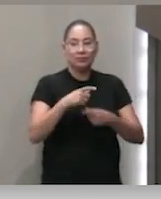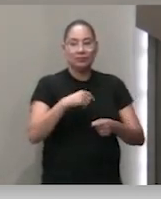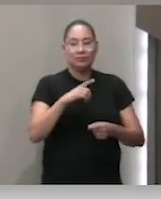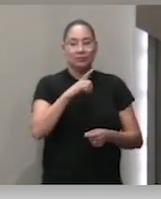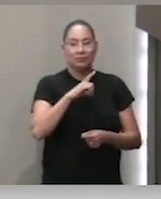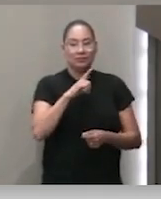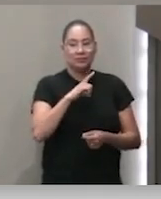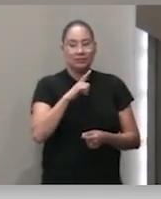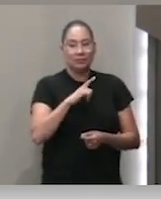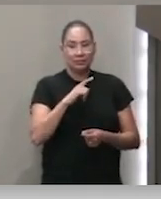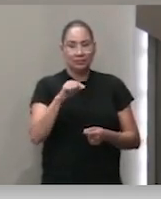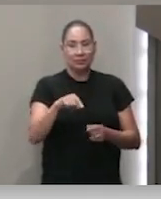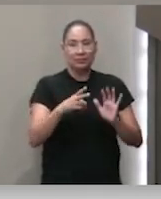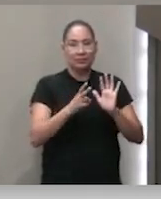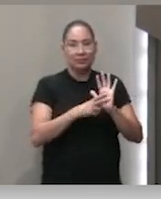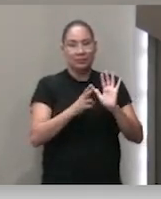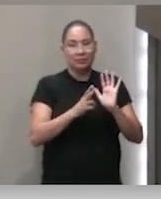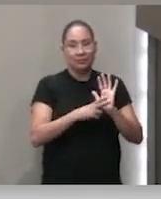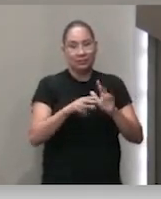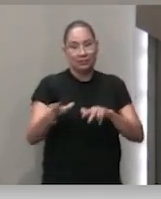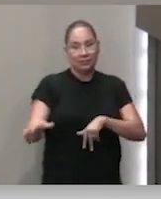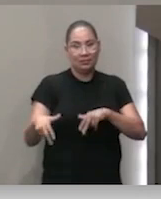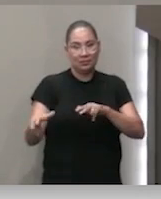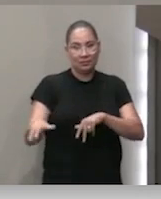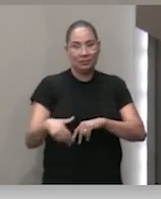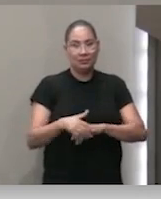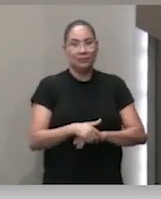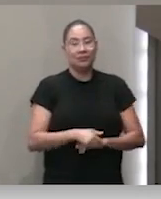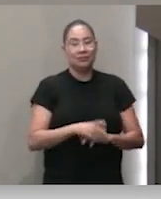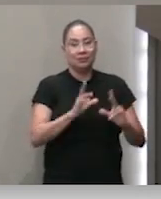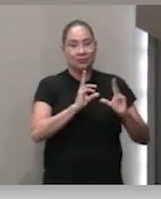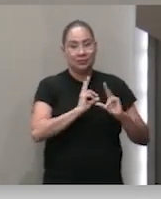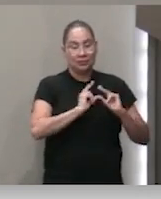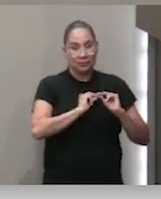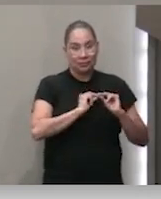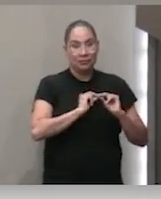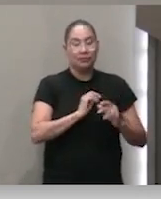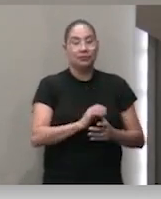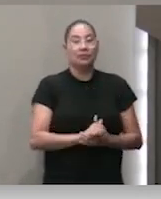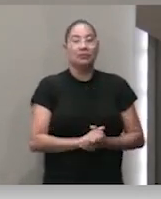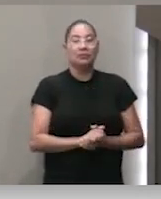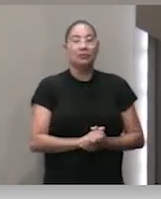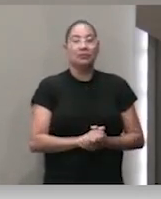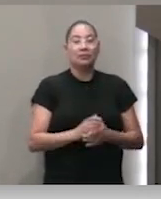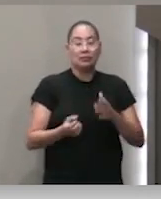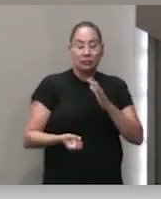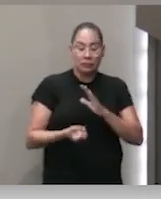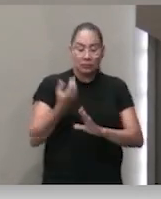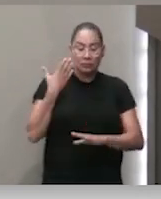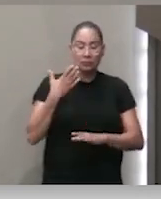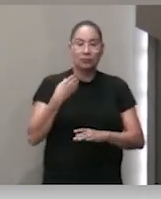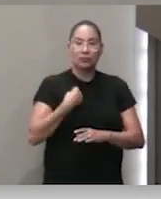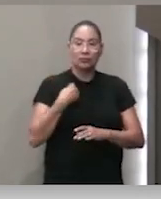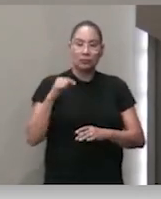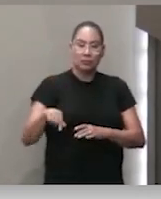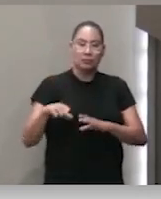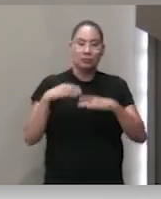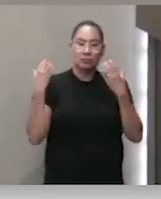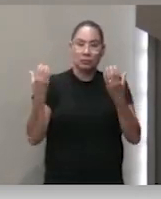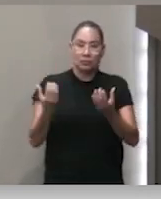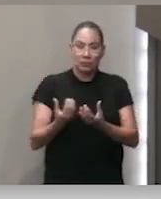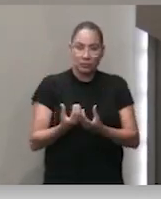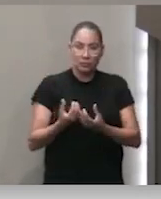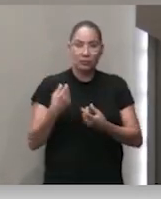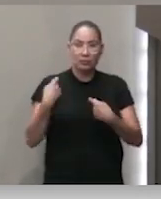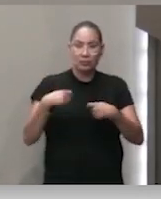tido essa atenção com o nosso interior, né? Merece, o pessoal que produz, que está lá na comunidade, merece todo o